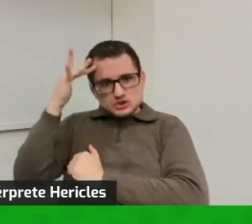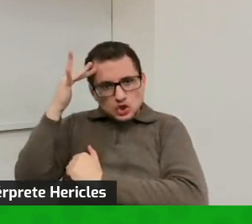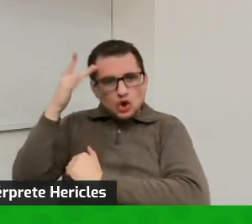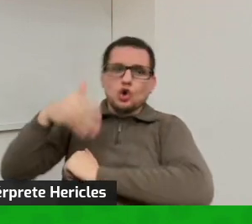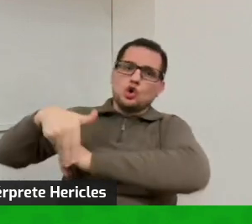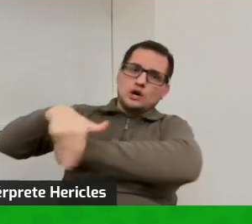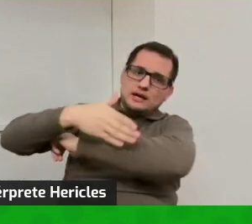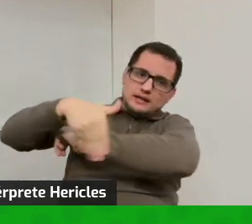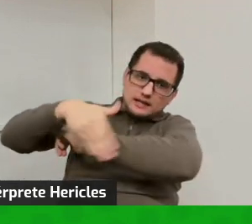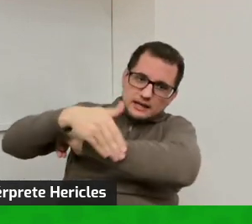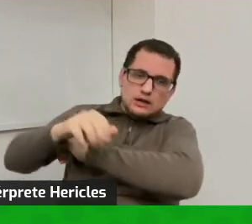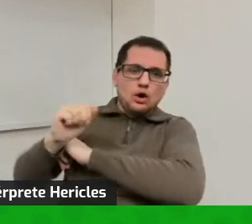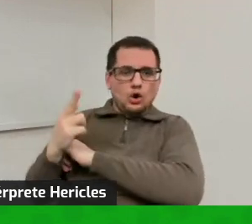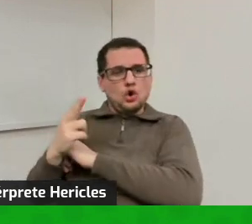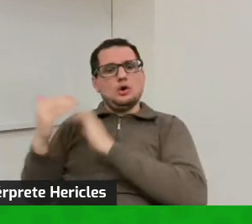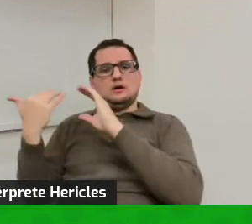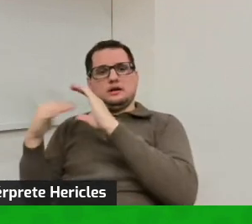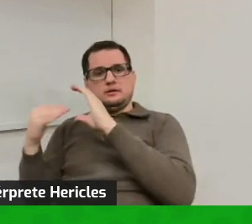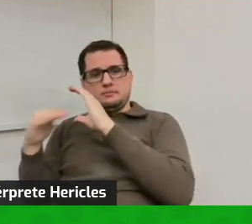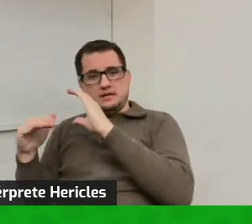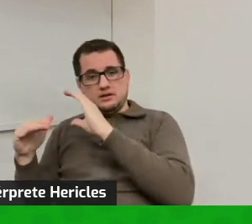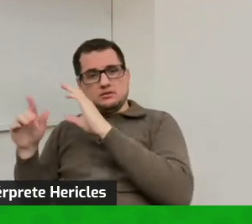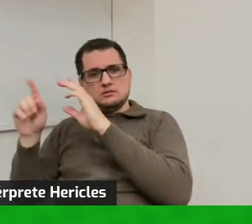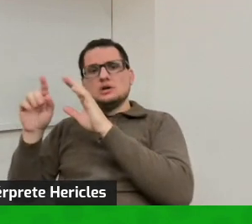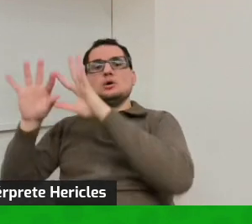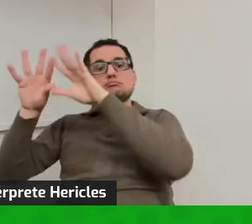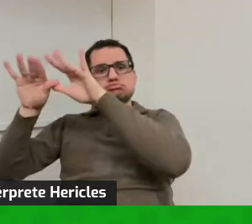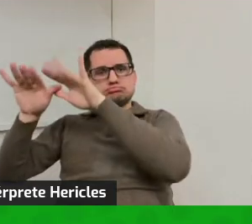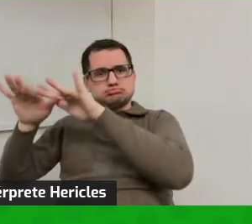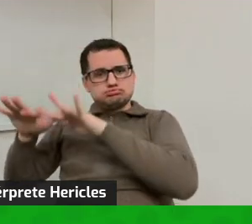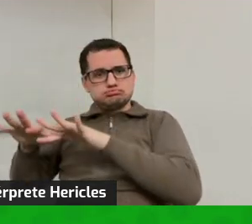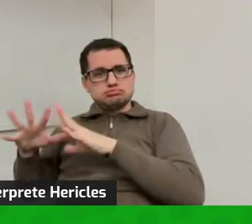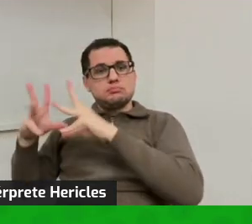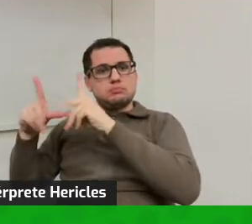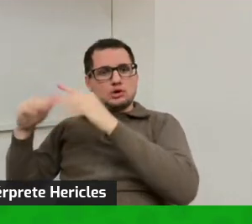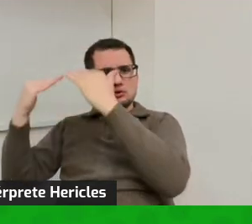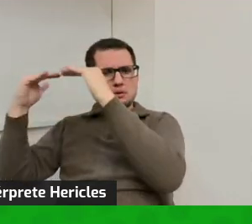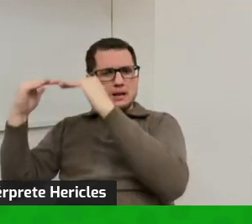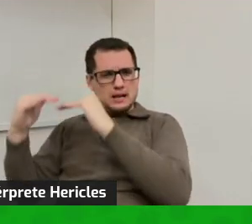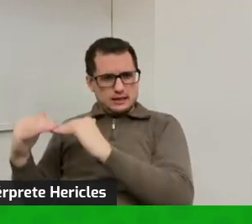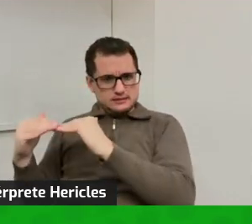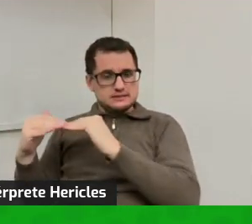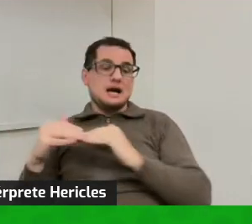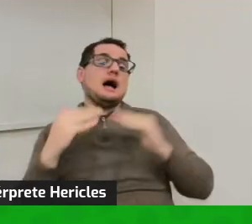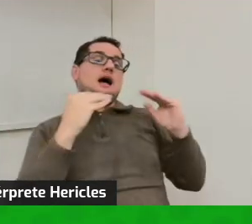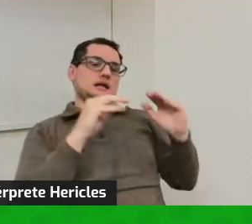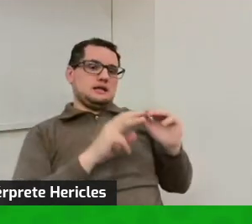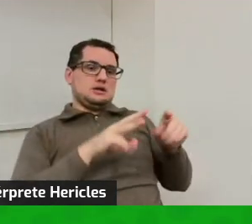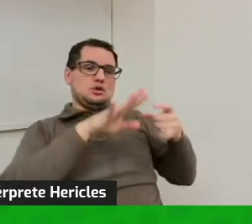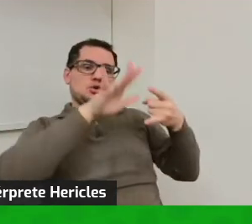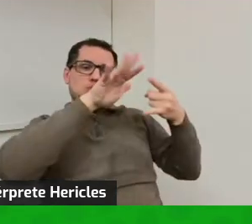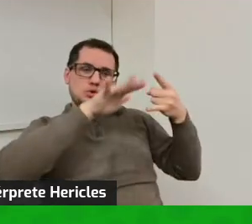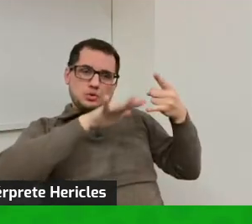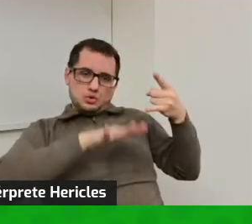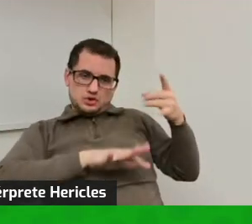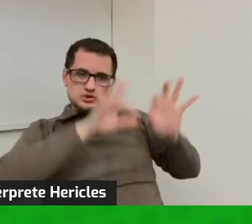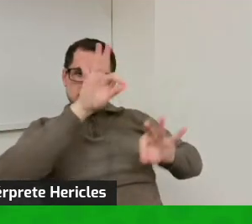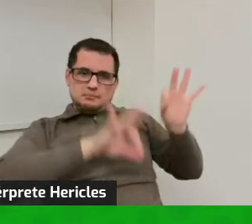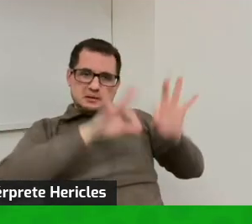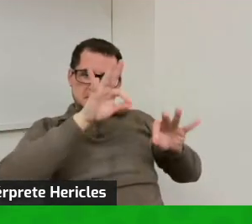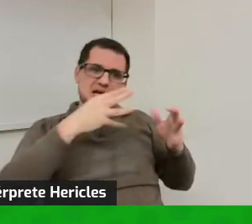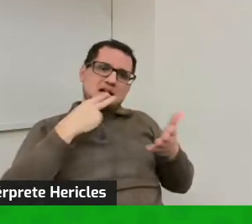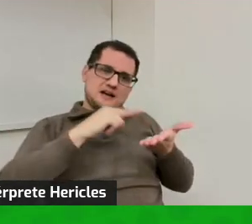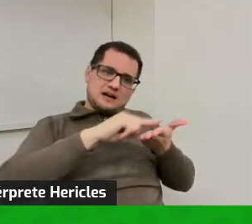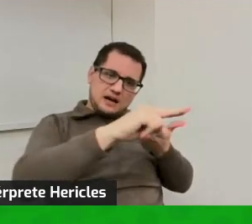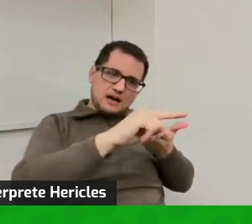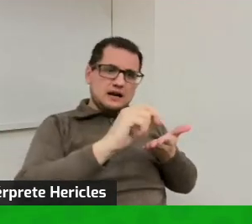precisar. Depois vai para o Word escrever a carta. Então, o que eu preparei aqui? Para a gente não ficar ali digitando texto e